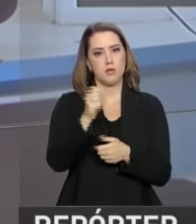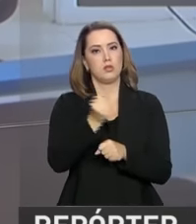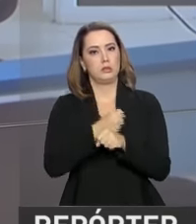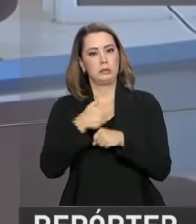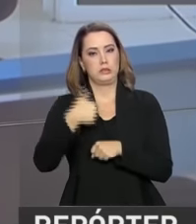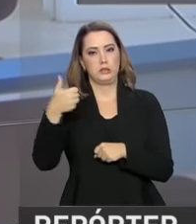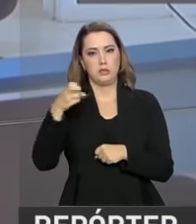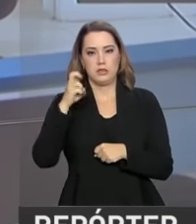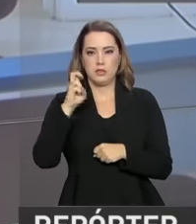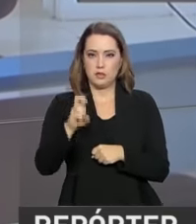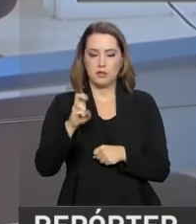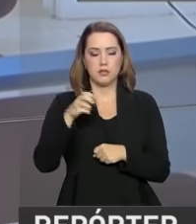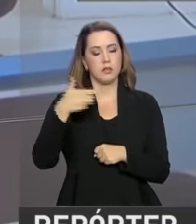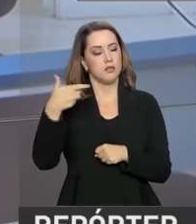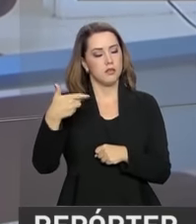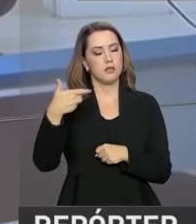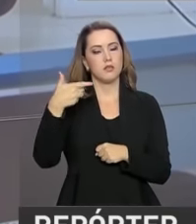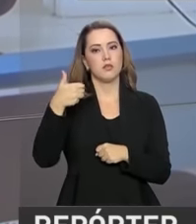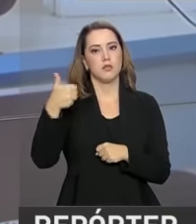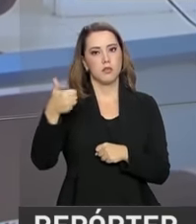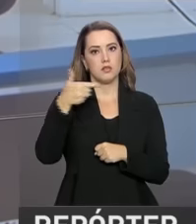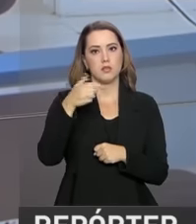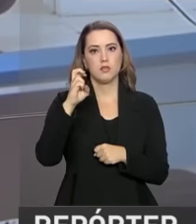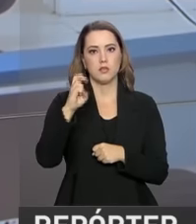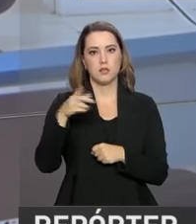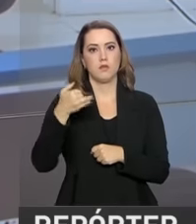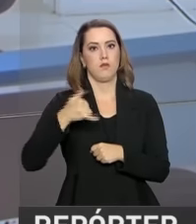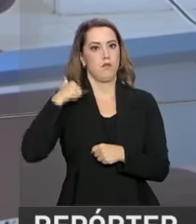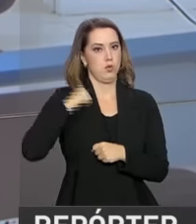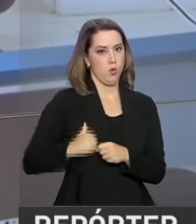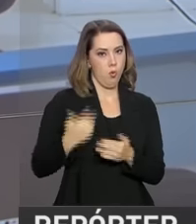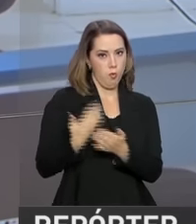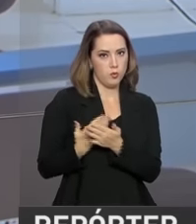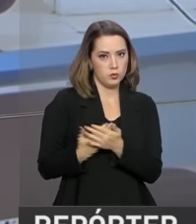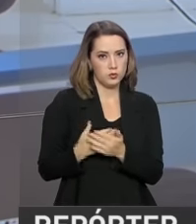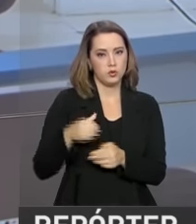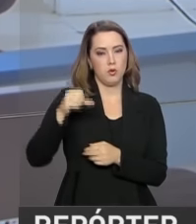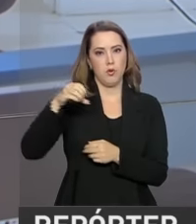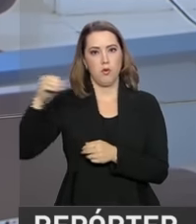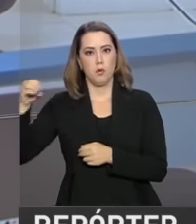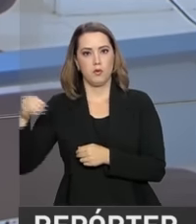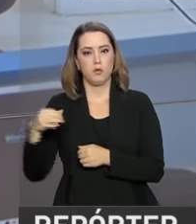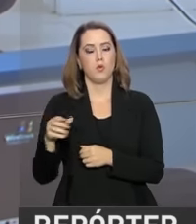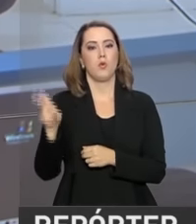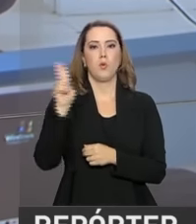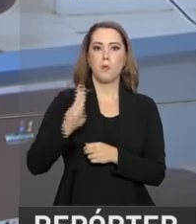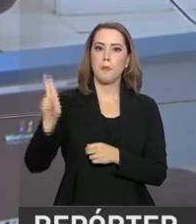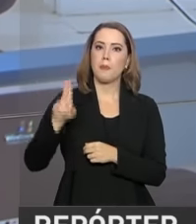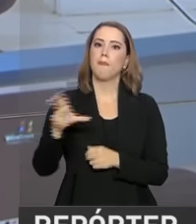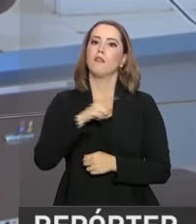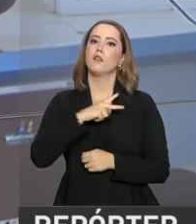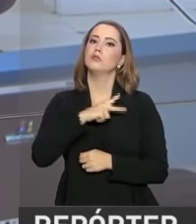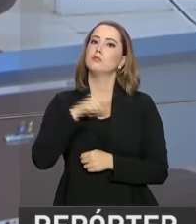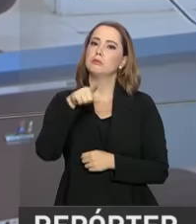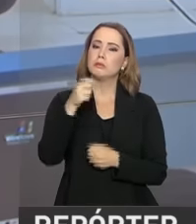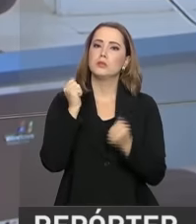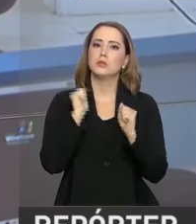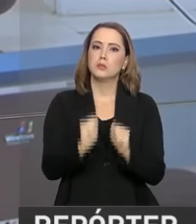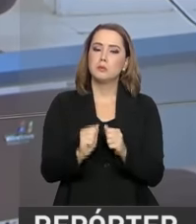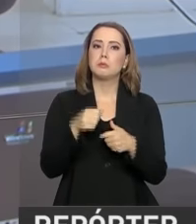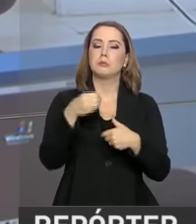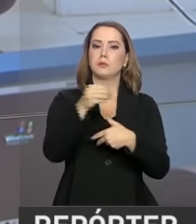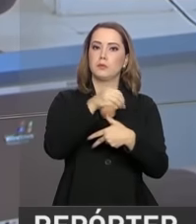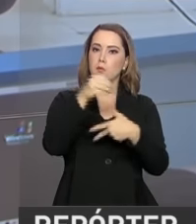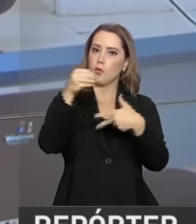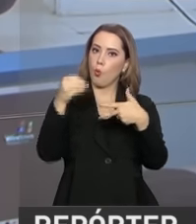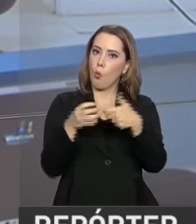oferece mais de 125.000 bolsas de estudo em mais de 900 universidades particulares para participar o candidato deve